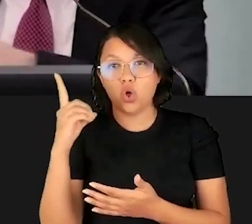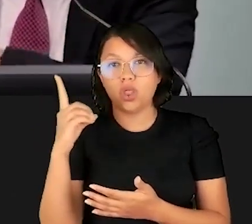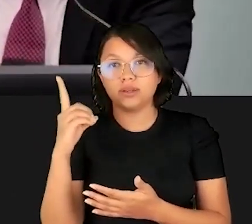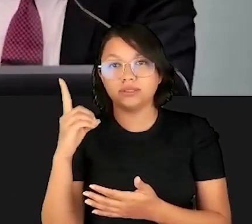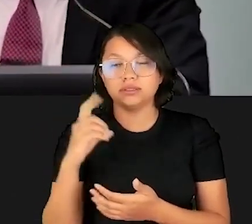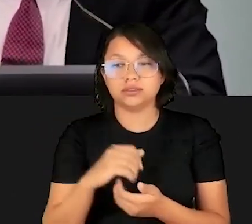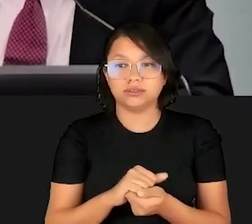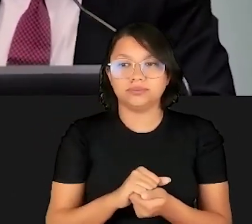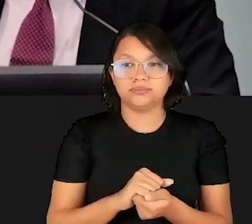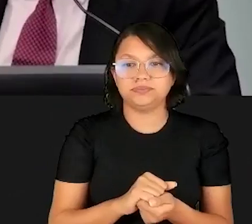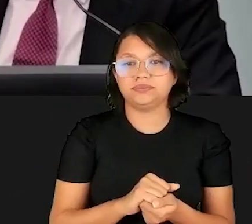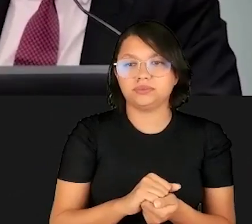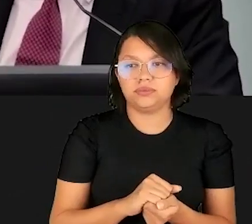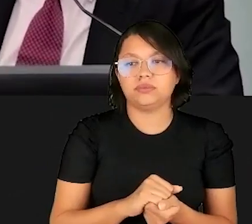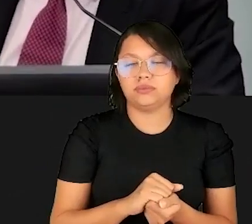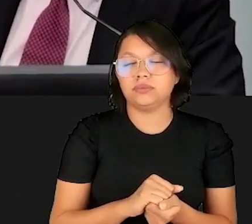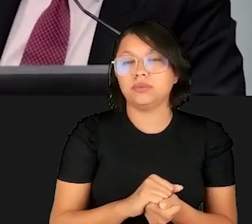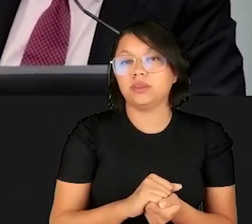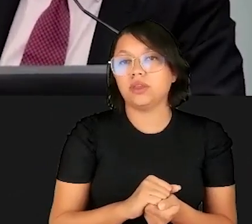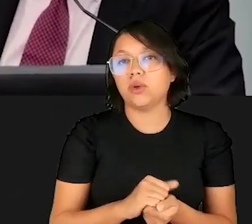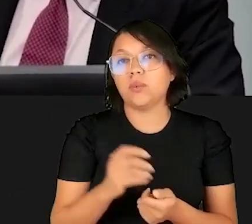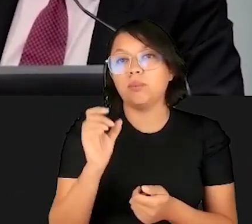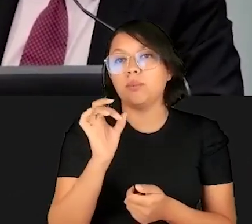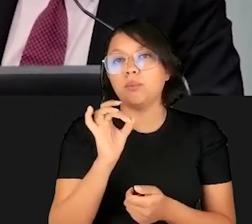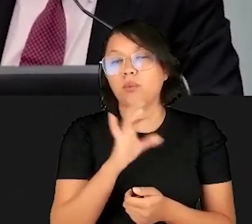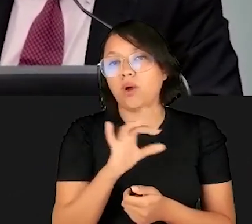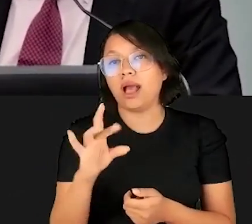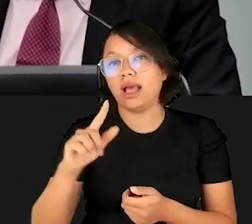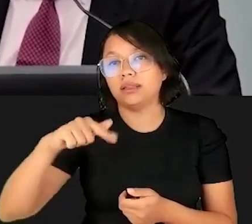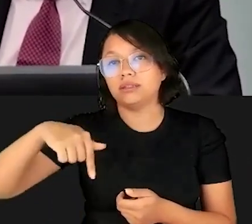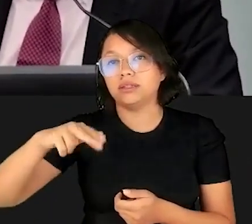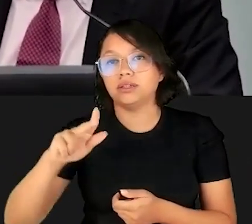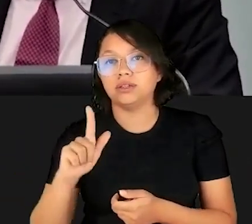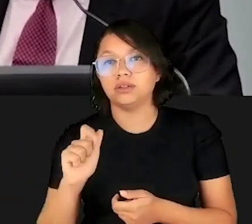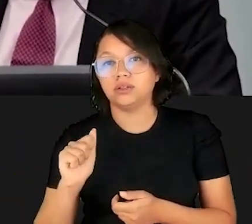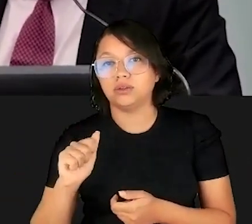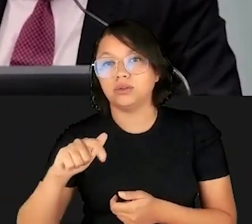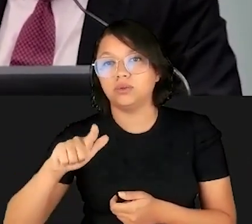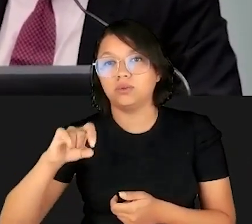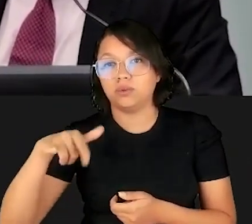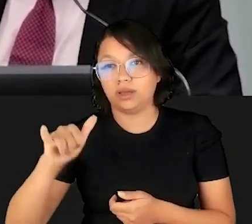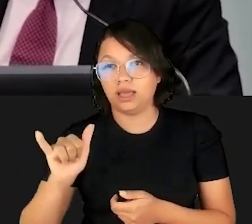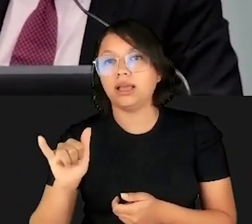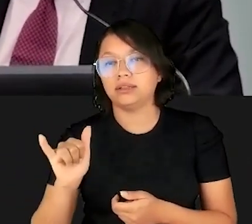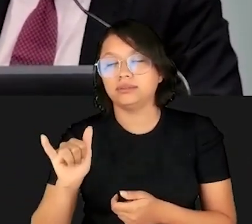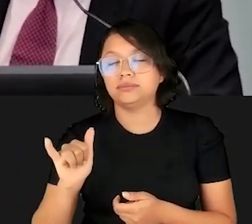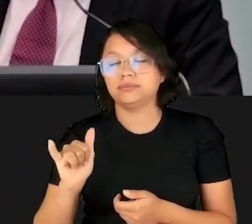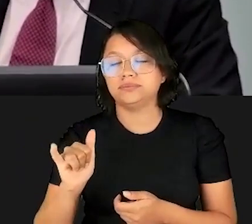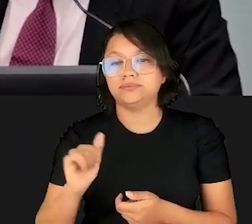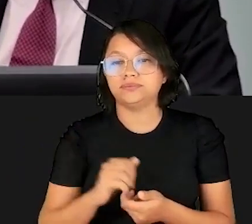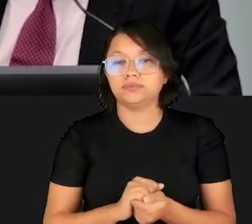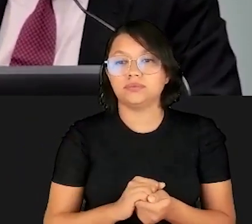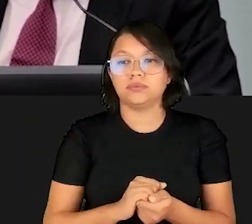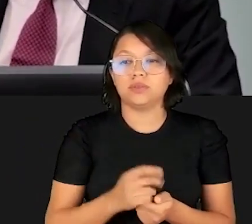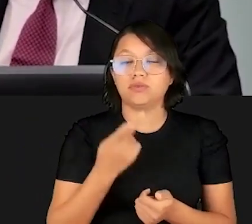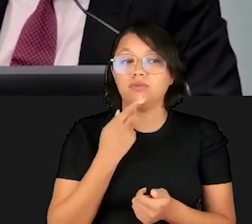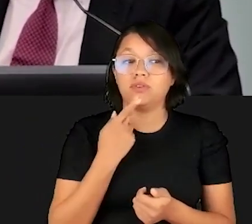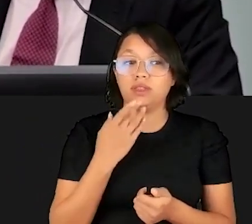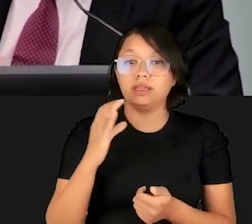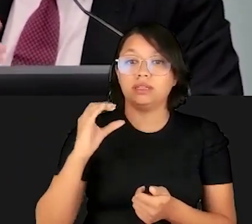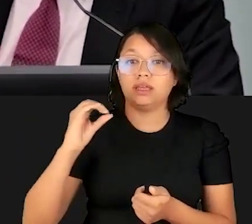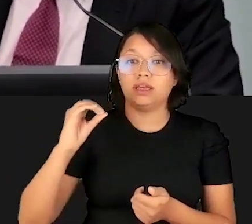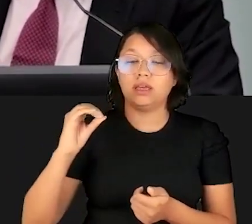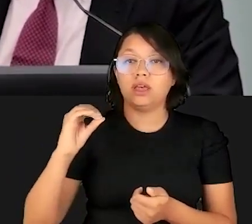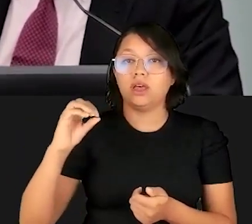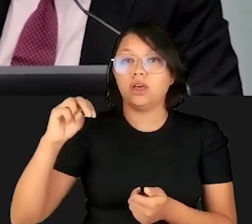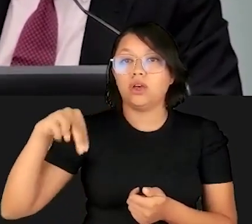seria mais ou menos 30 mil dólares por quali para justificar a incorporação. Eu devo dizer que na Conitec a discussão